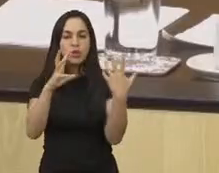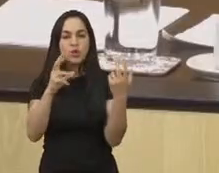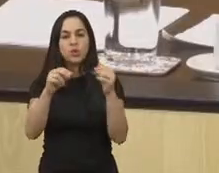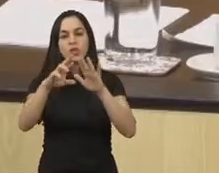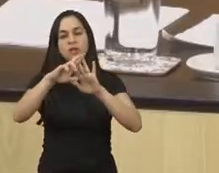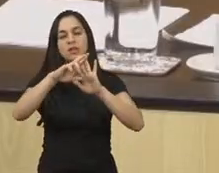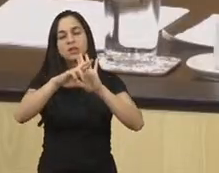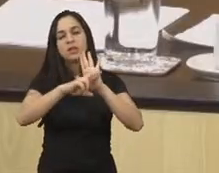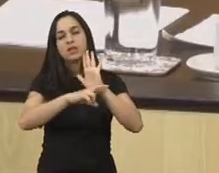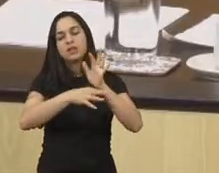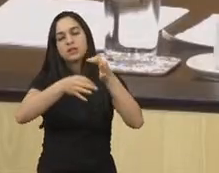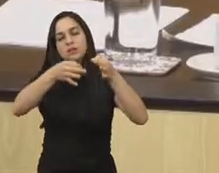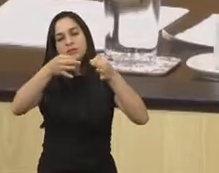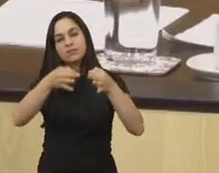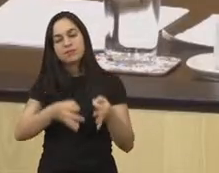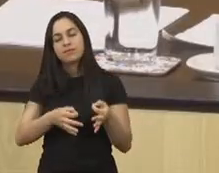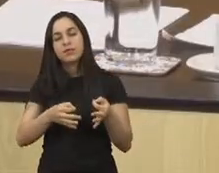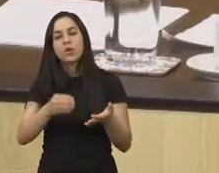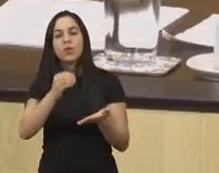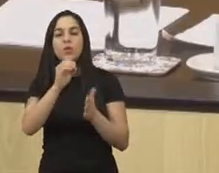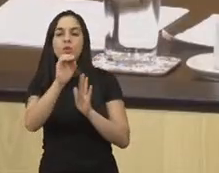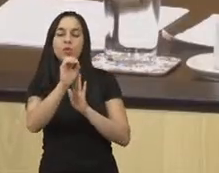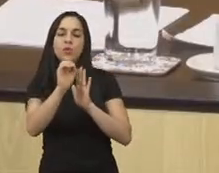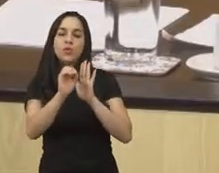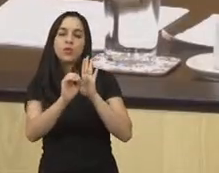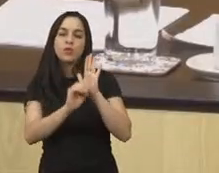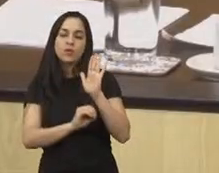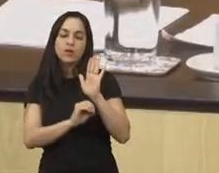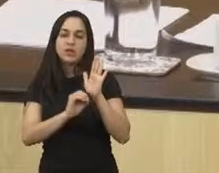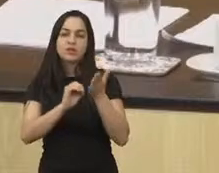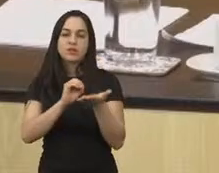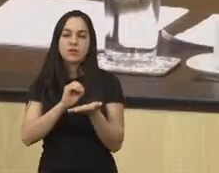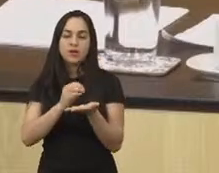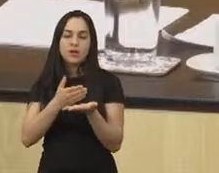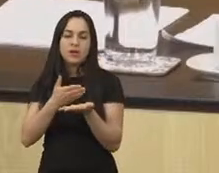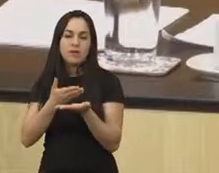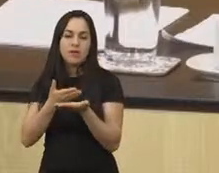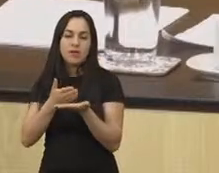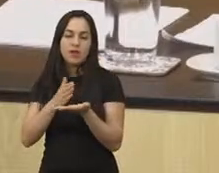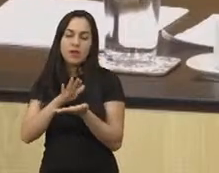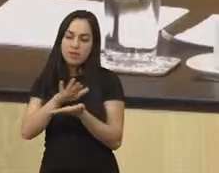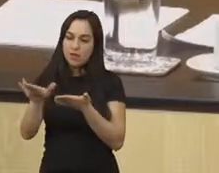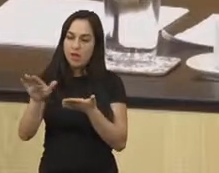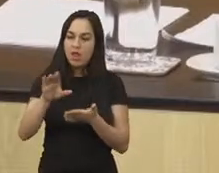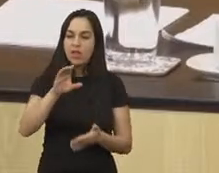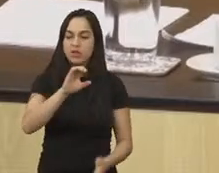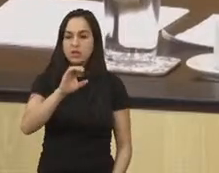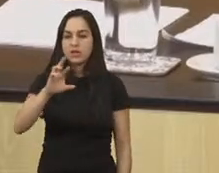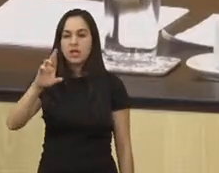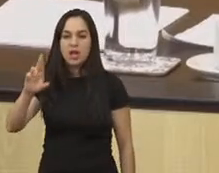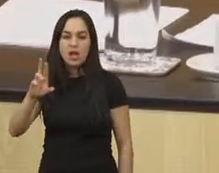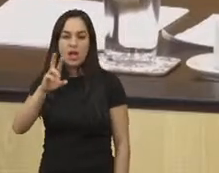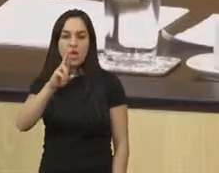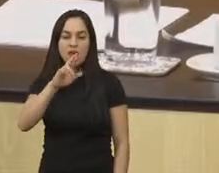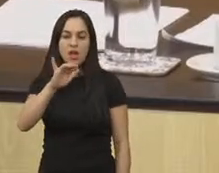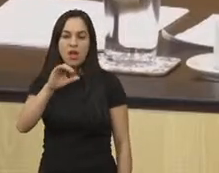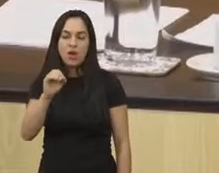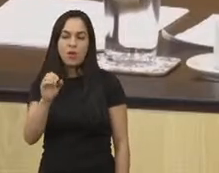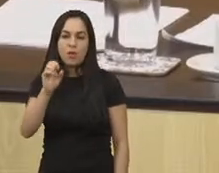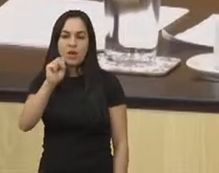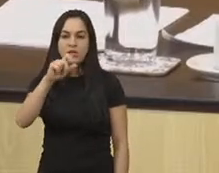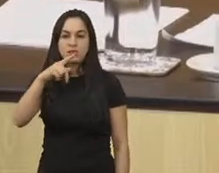as formalidades regimentais, seja encaminhado ofício à CCR Rio SP, solicitando iluminação